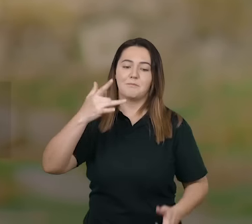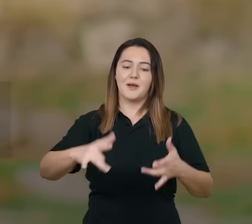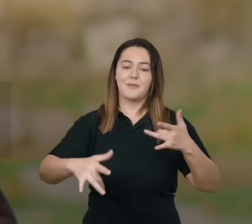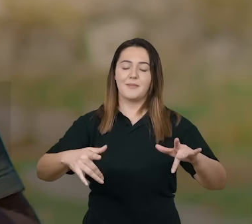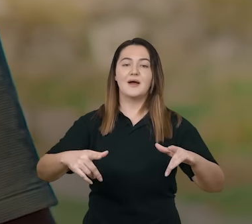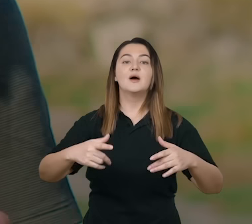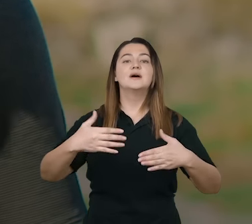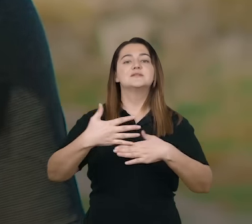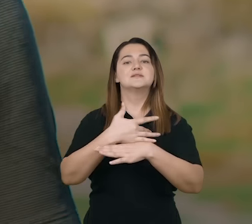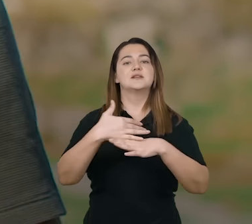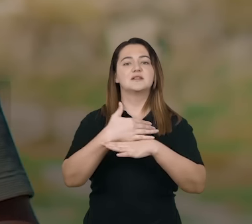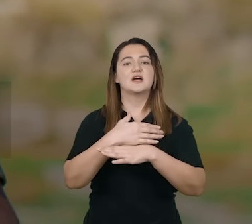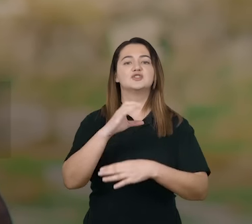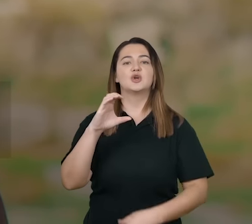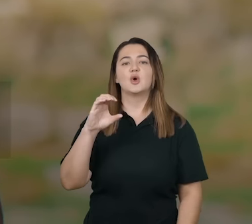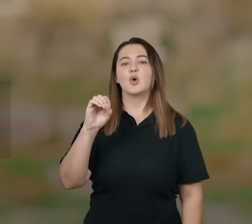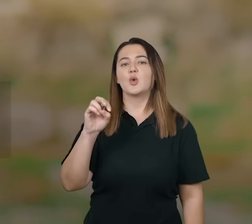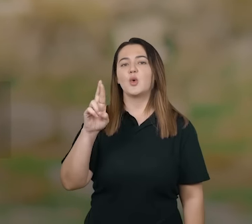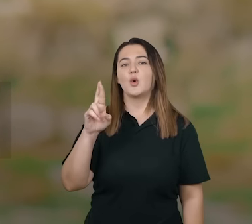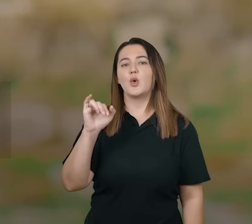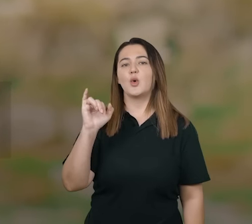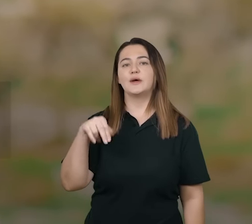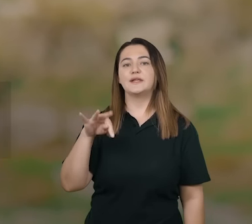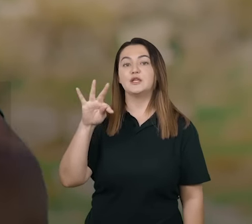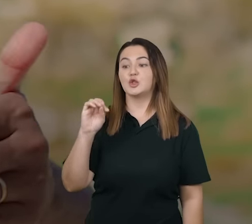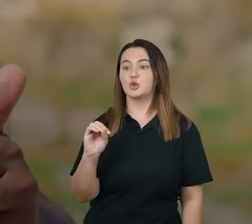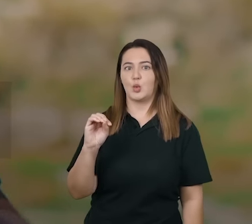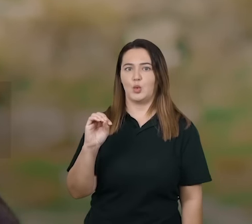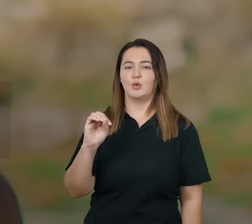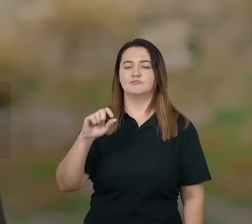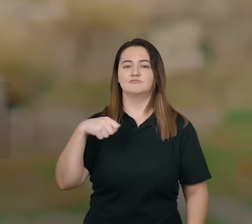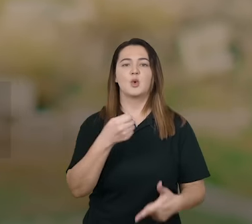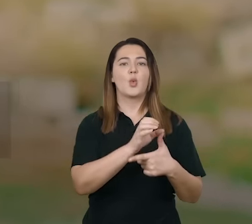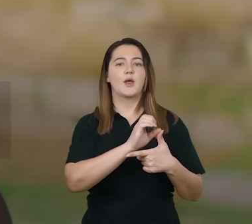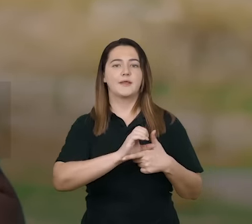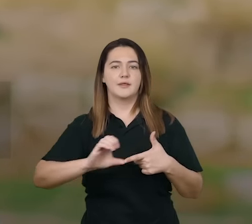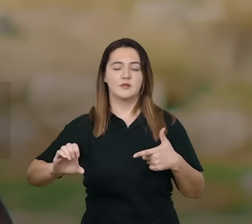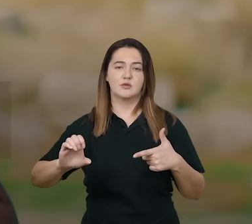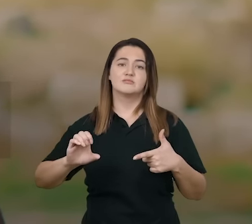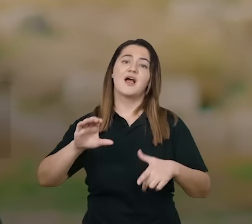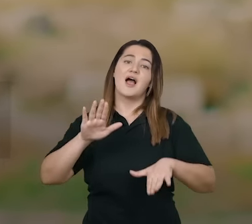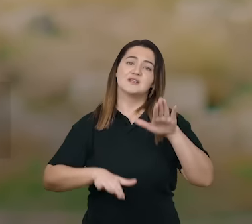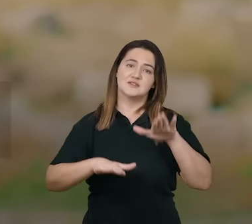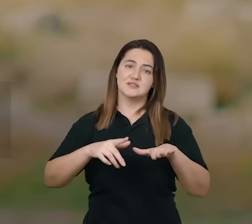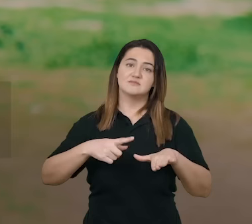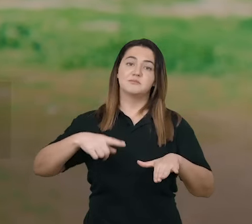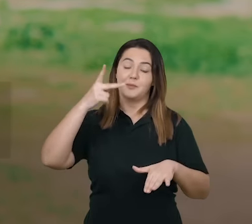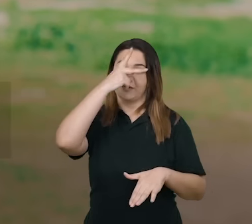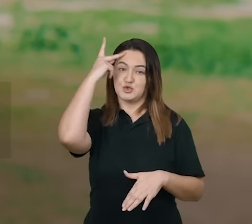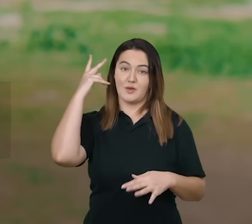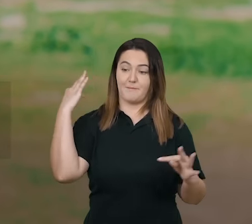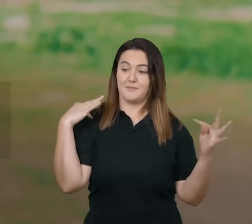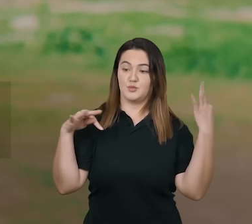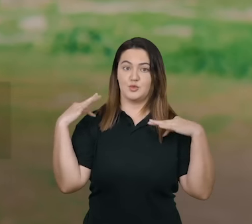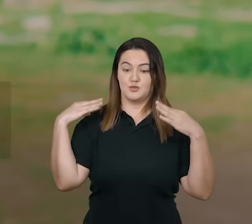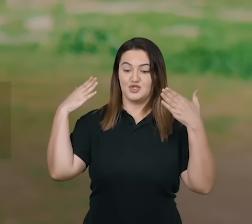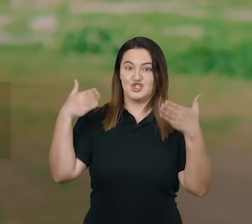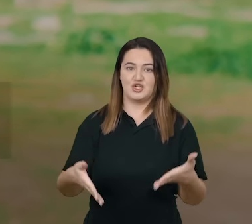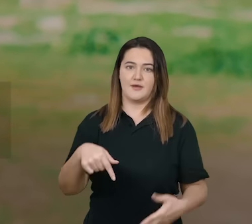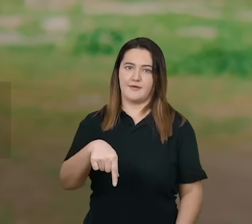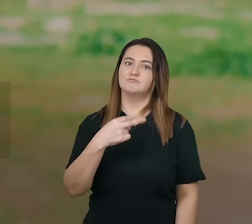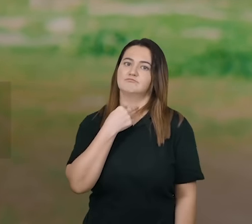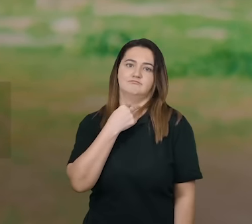Corinto. Chama a minha atenção que quando os grupos turísticos vêm aqui, eles não descem geralmente onde nós estamos. No momento que eu estou gravando esse vídeo